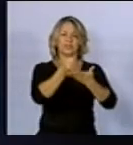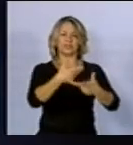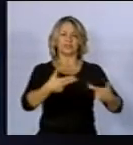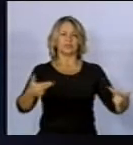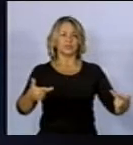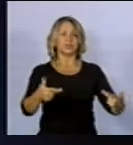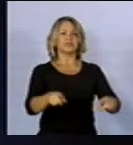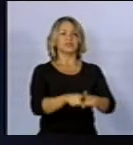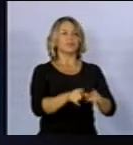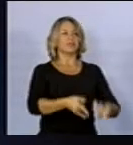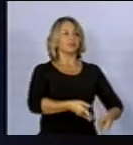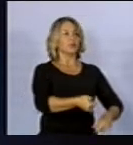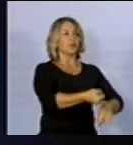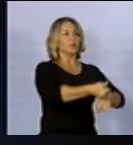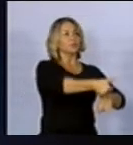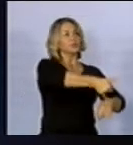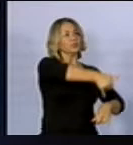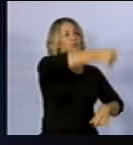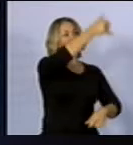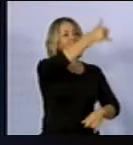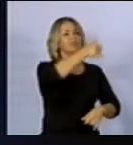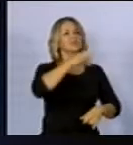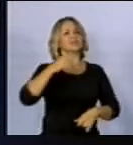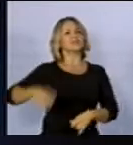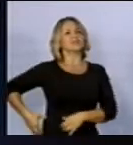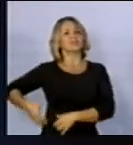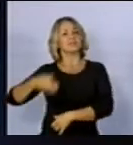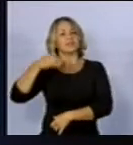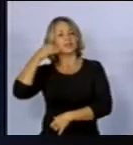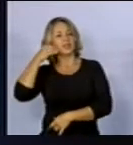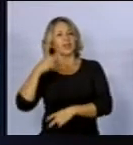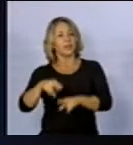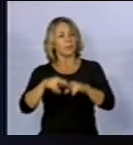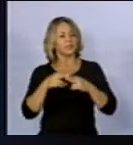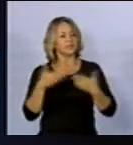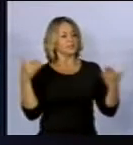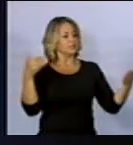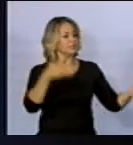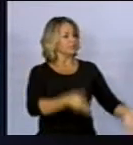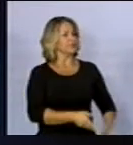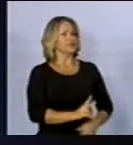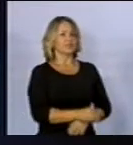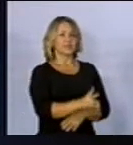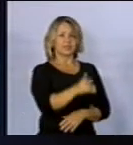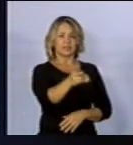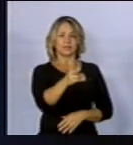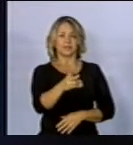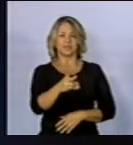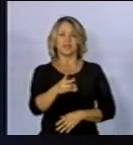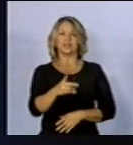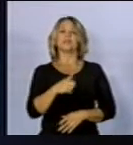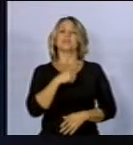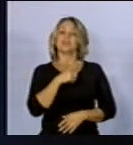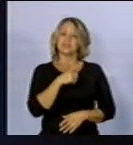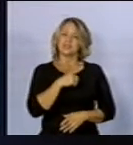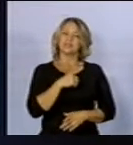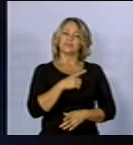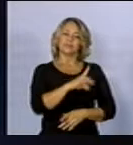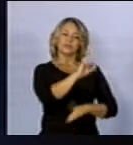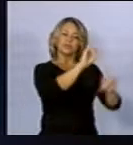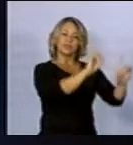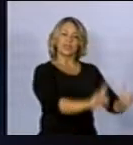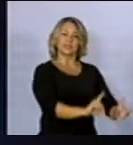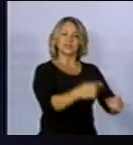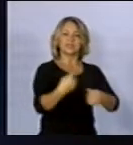celulares nesse sentido é um prazer participar deste leading Case que também toca o direito à cidade Novo